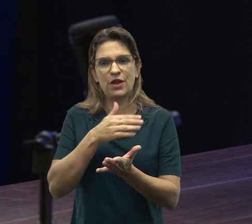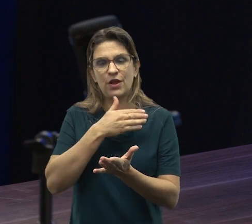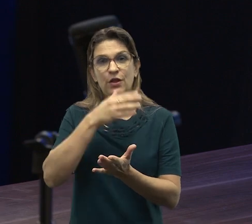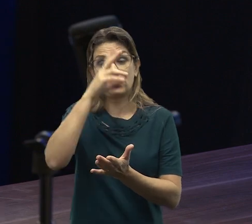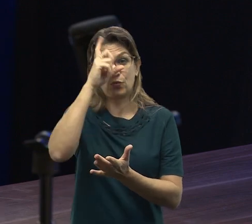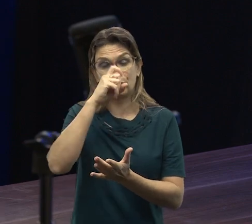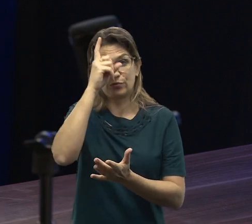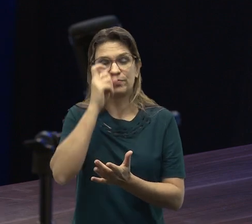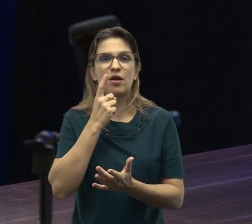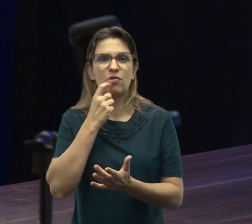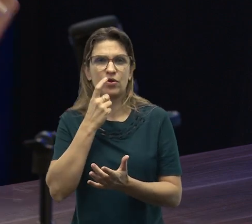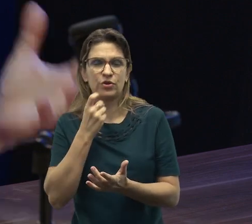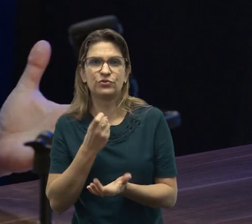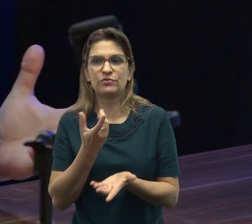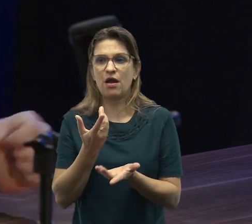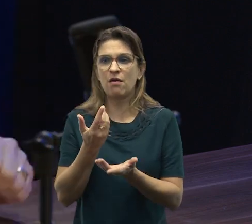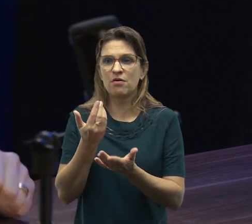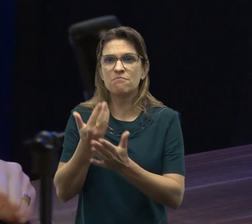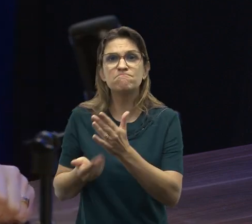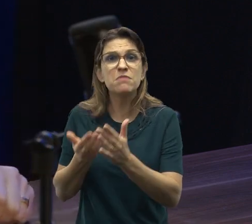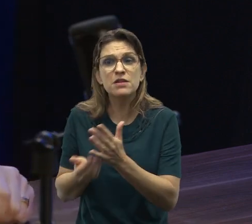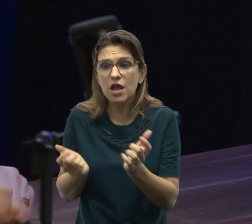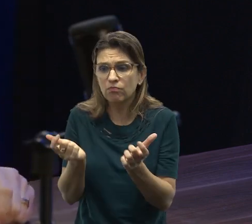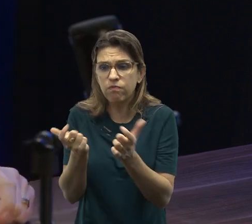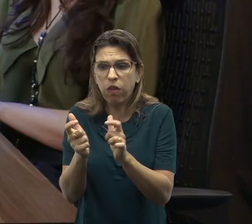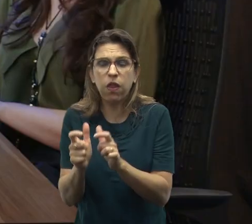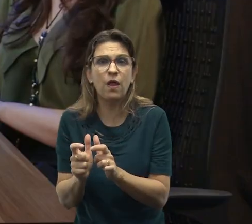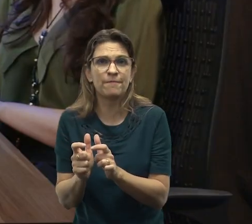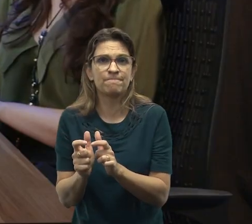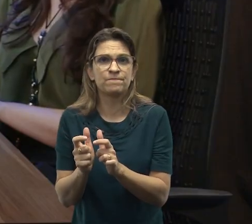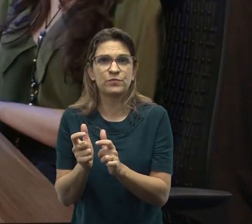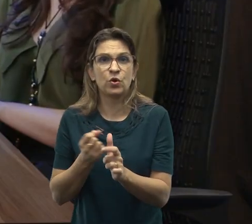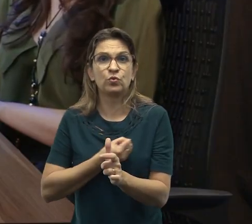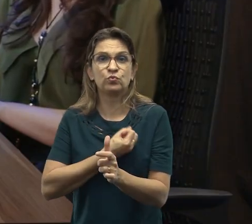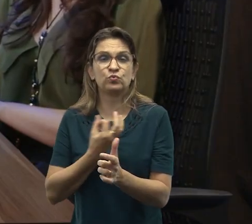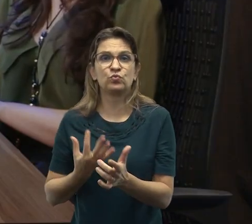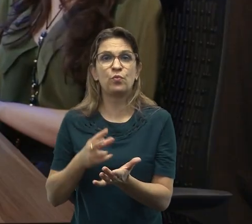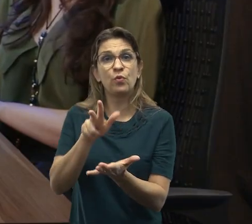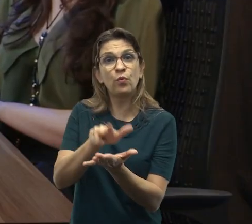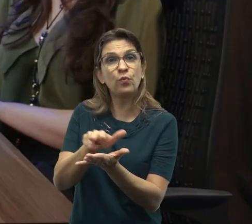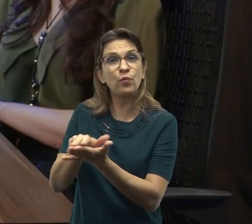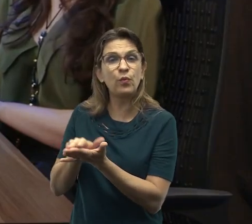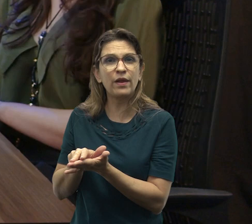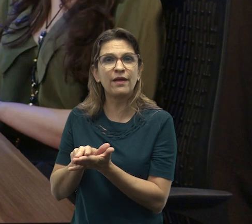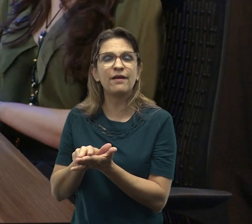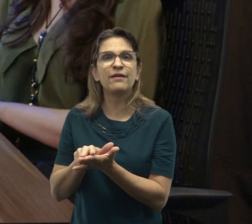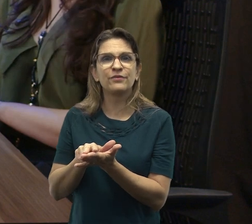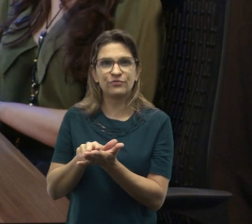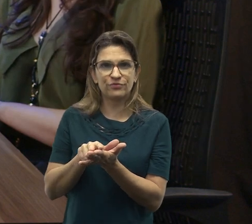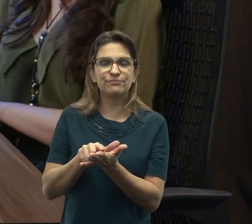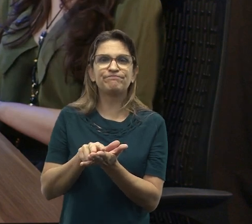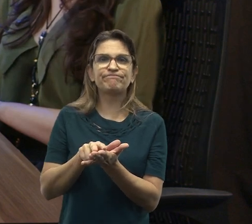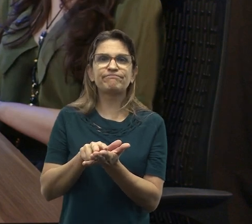hospitais contratualizados, né? A Santa Casa, o São Julião, né? Cada um dentro do seu perfil